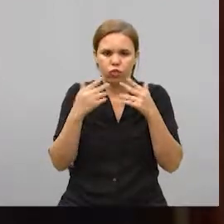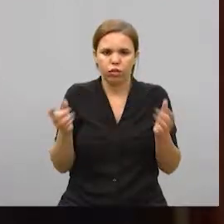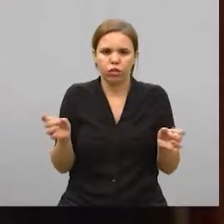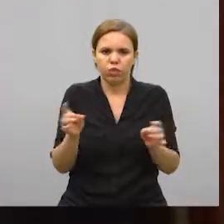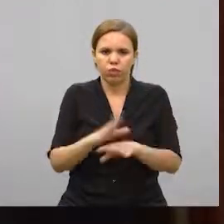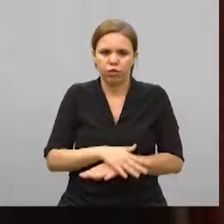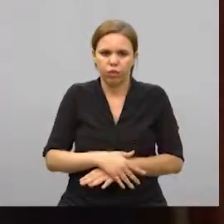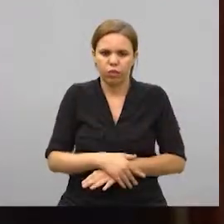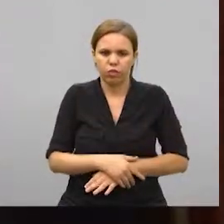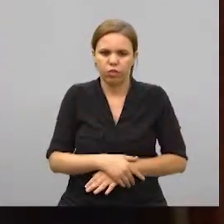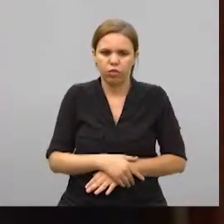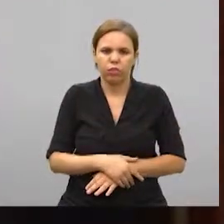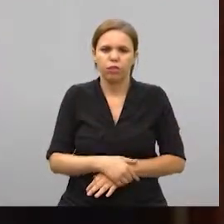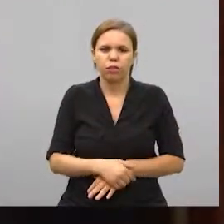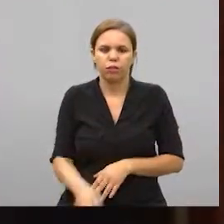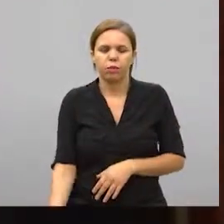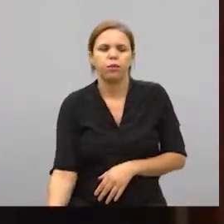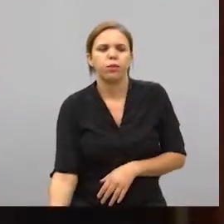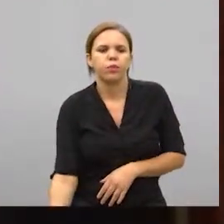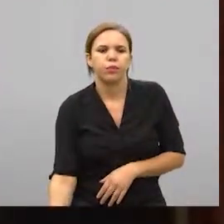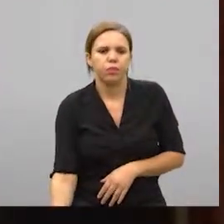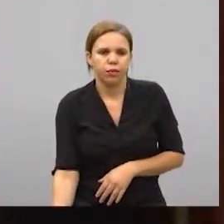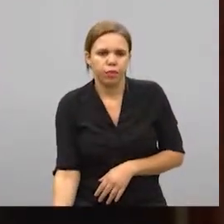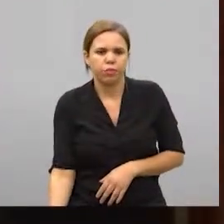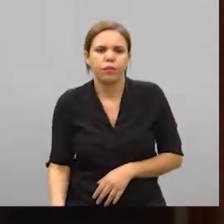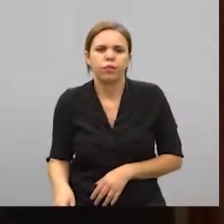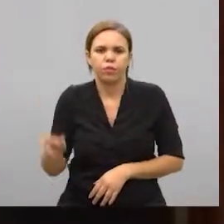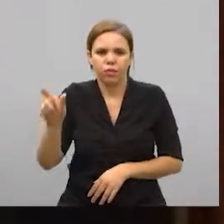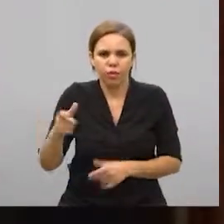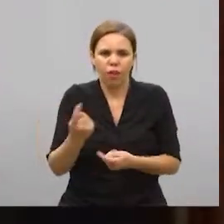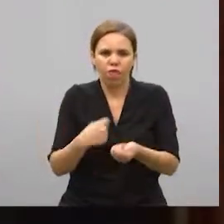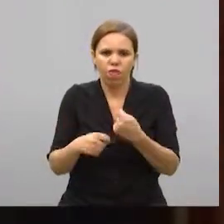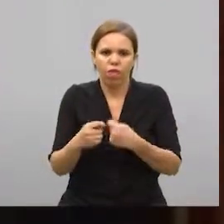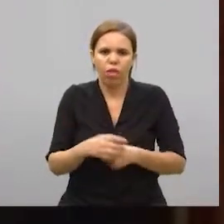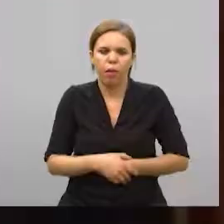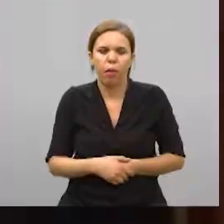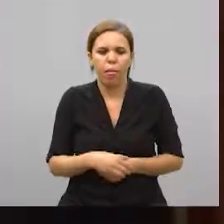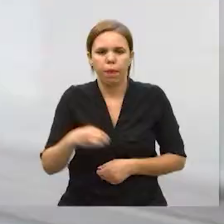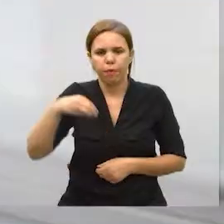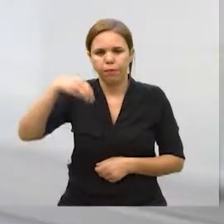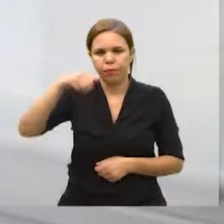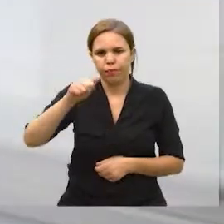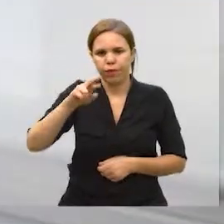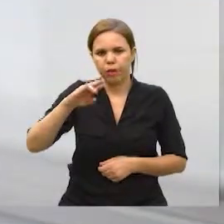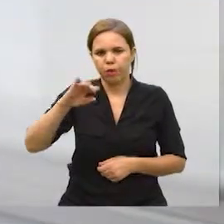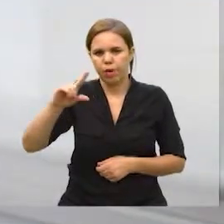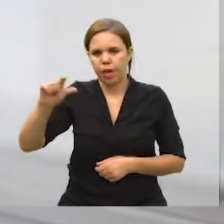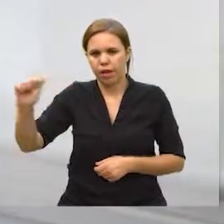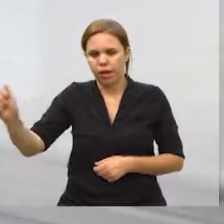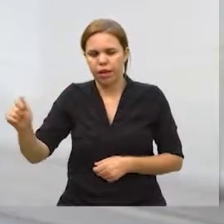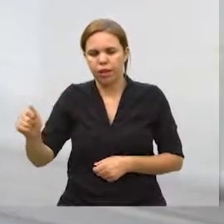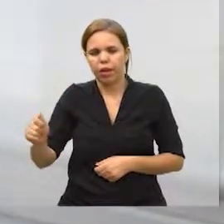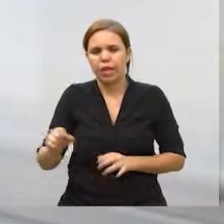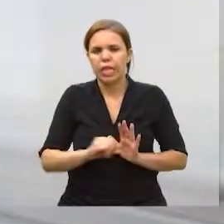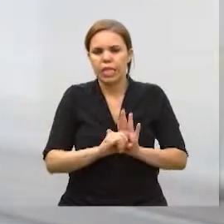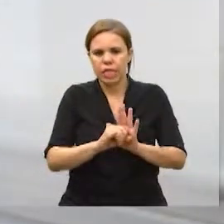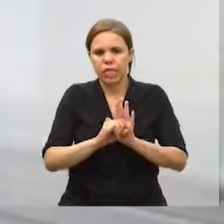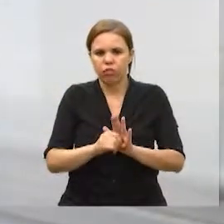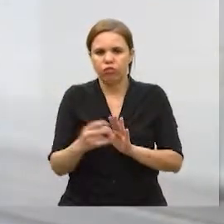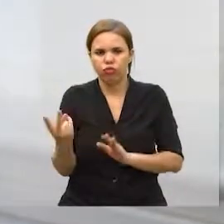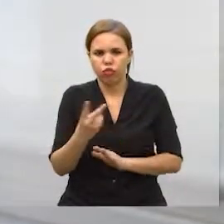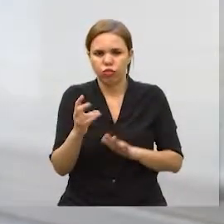está terminando esse desenho da persona do negócio. A Marília é quem trabalha